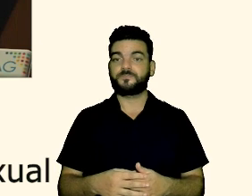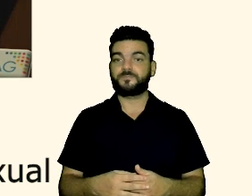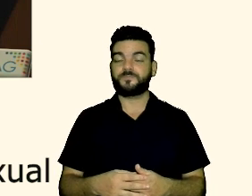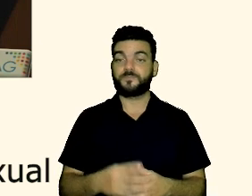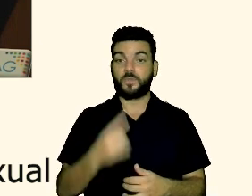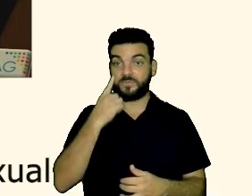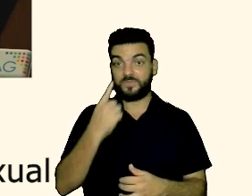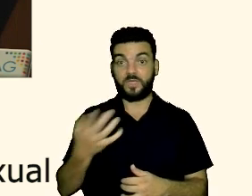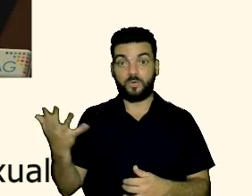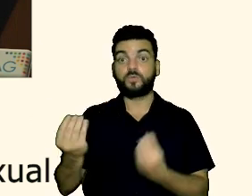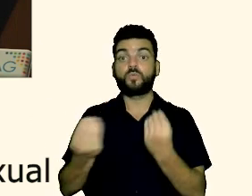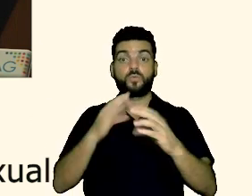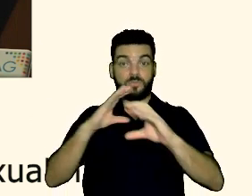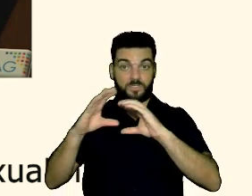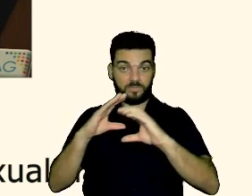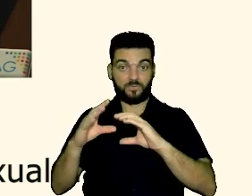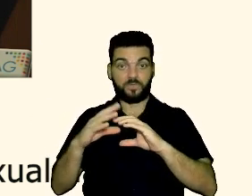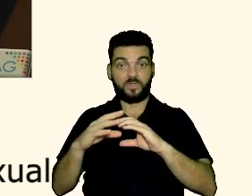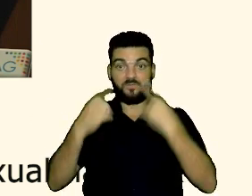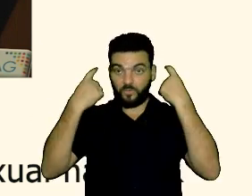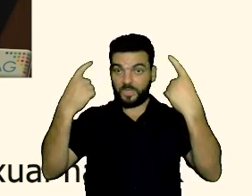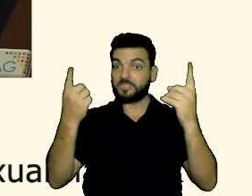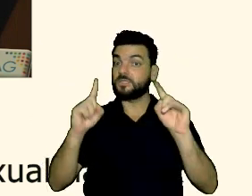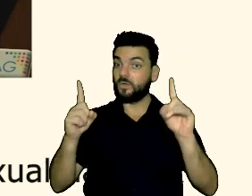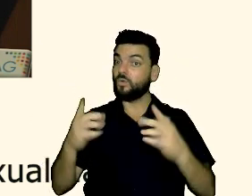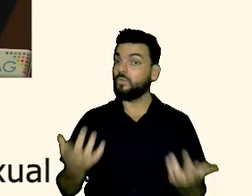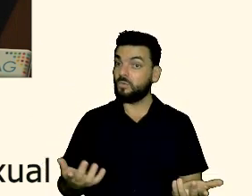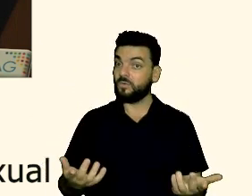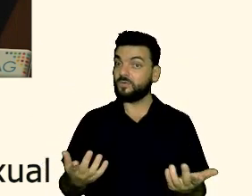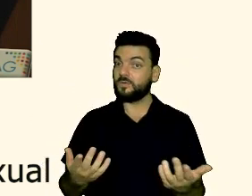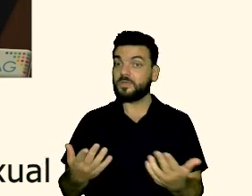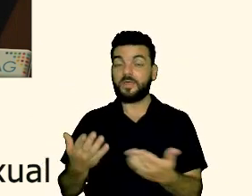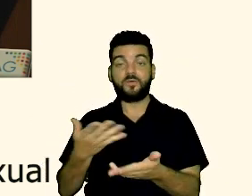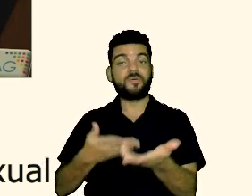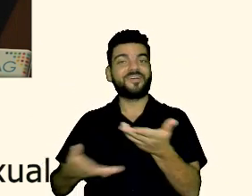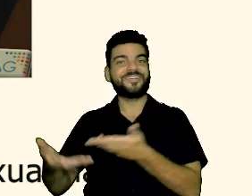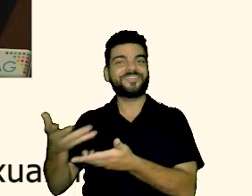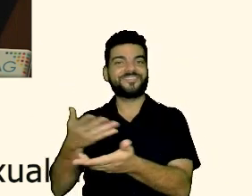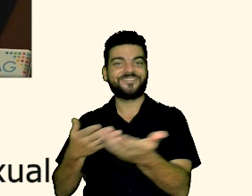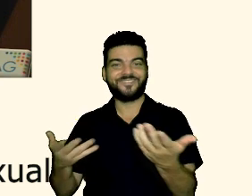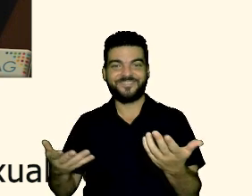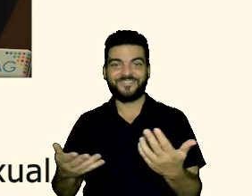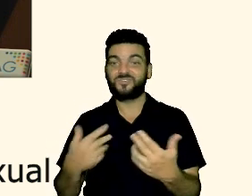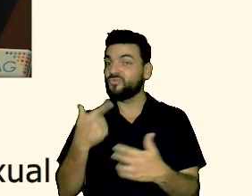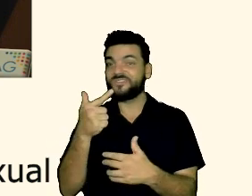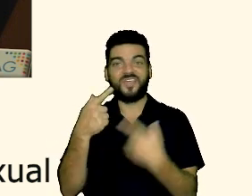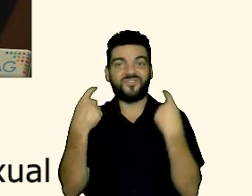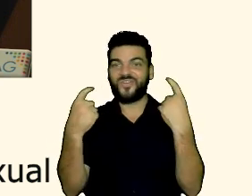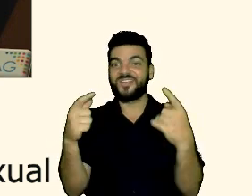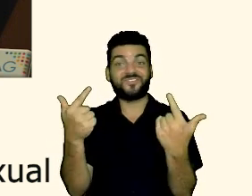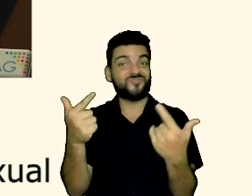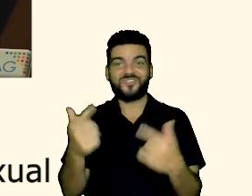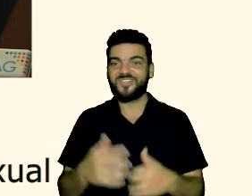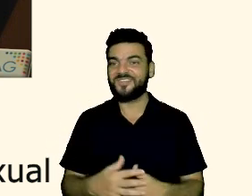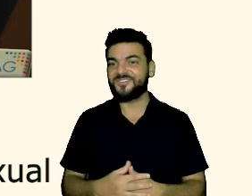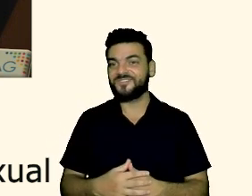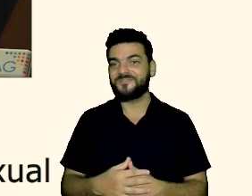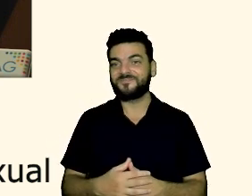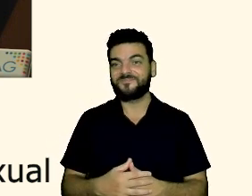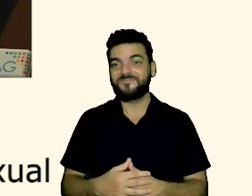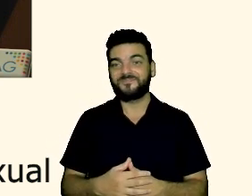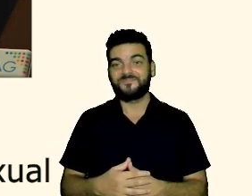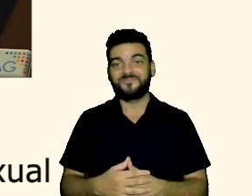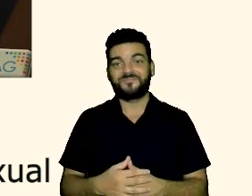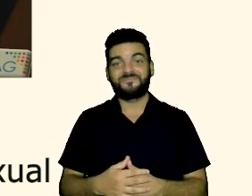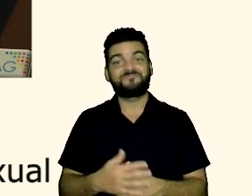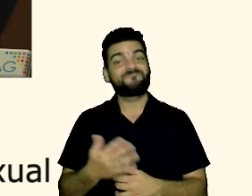Por quê? Porque apenas uma, apenas mais ou menos, né, de tão complexa e interessante que ela é, ela pode nos